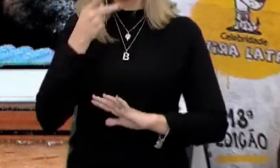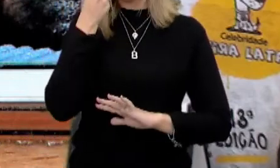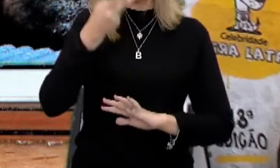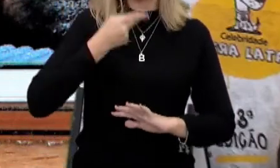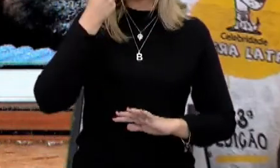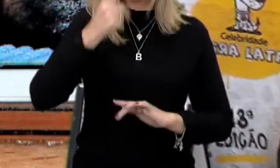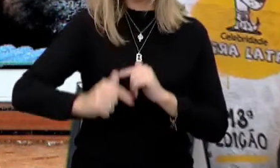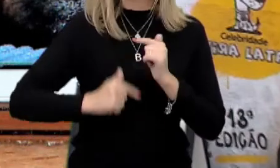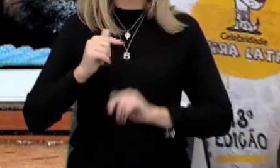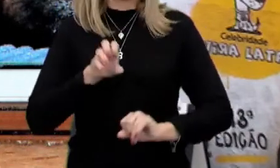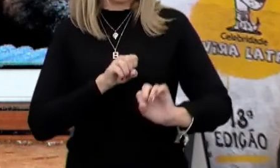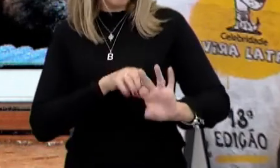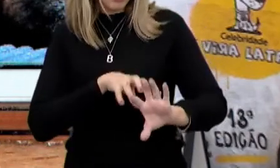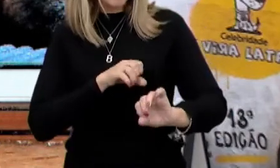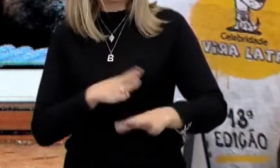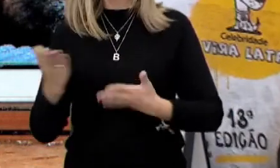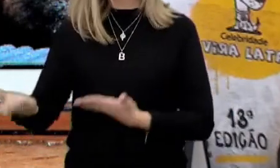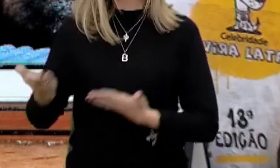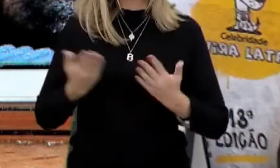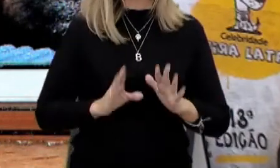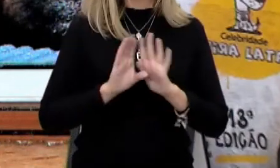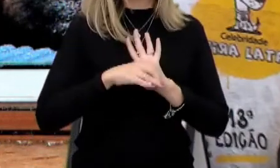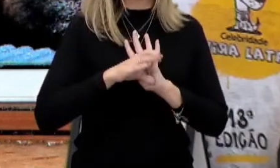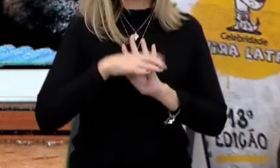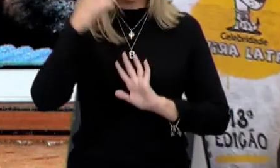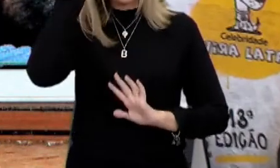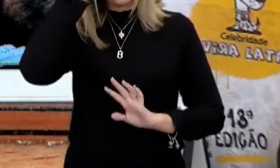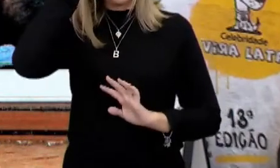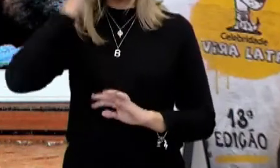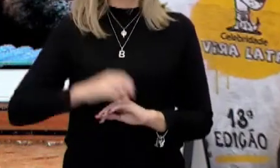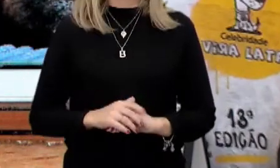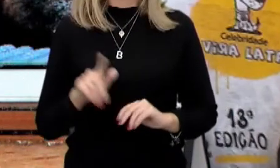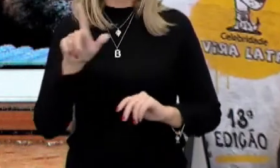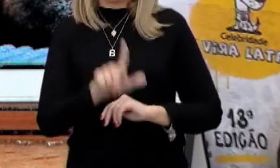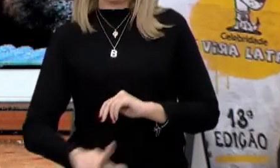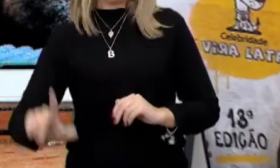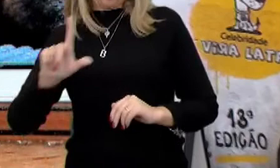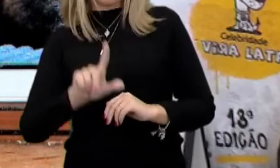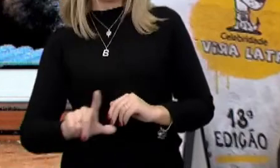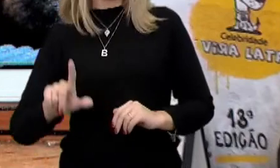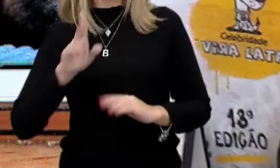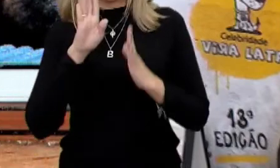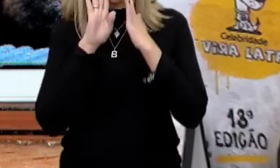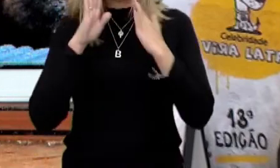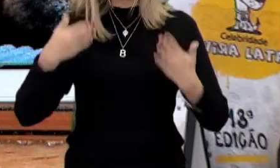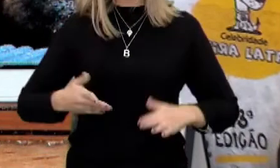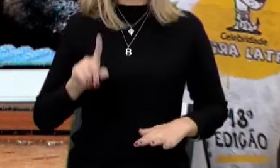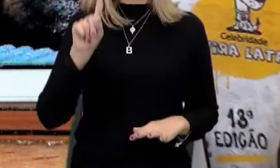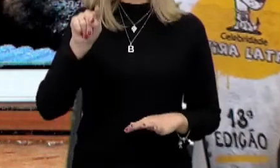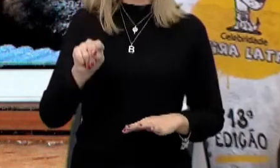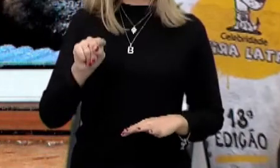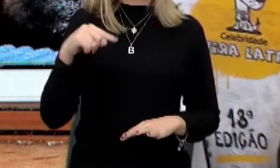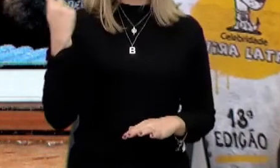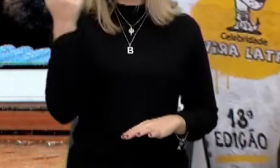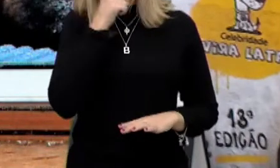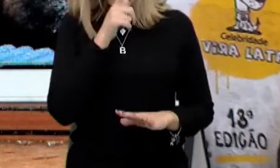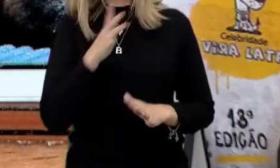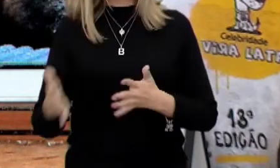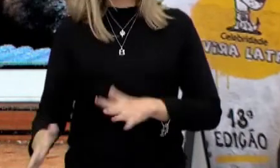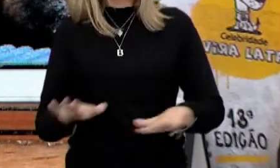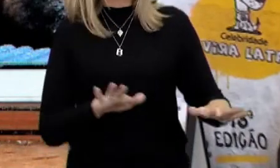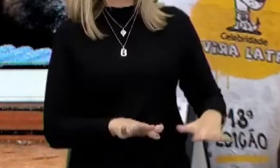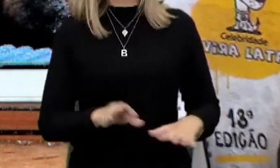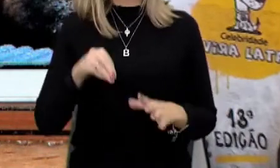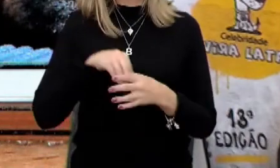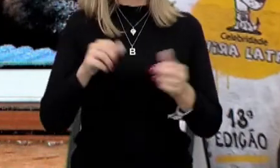o trabalho educacional, trazendo conscientização, né? Claro, o foco é conseguir movimentar